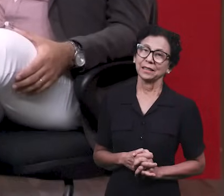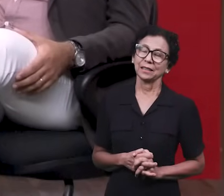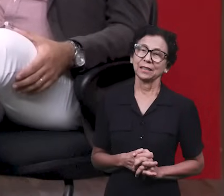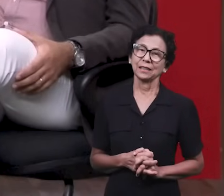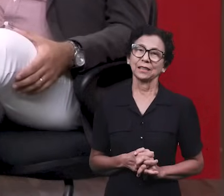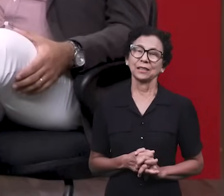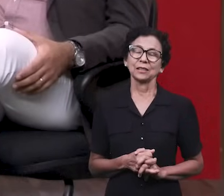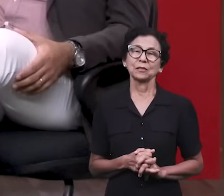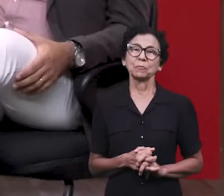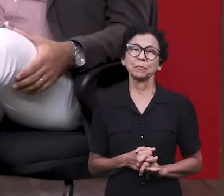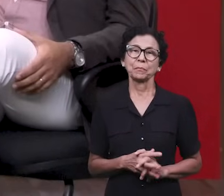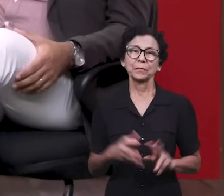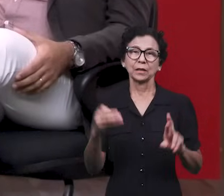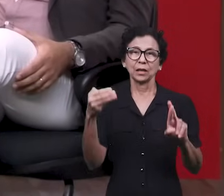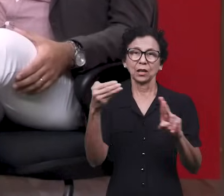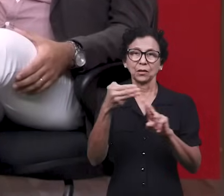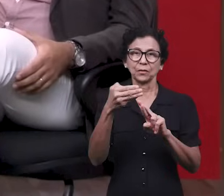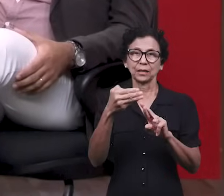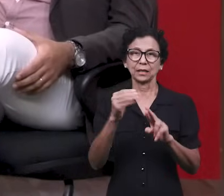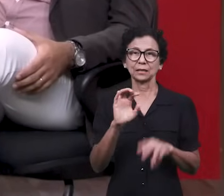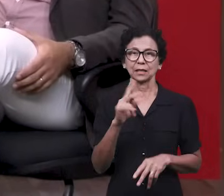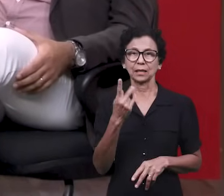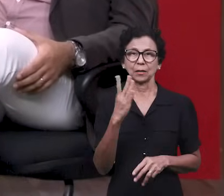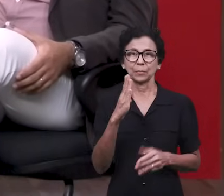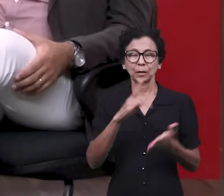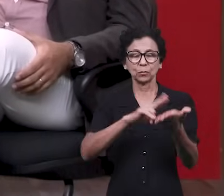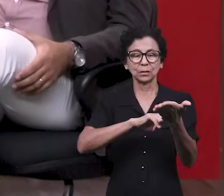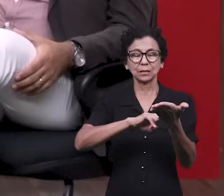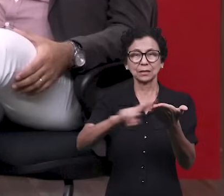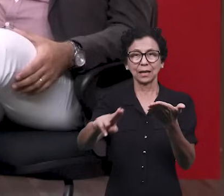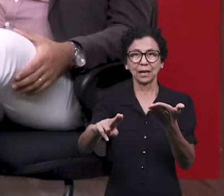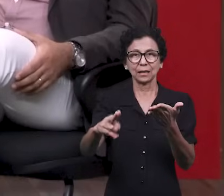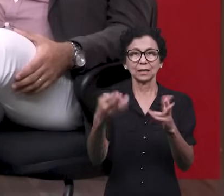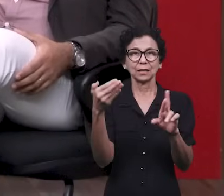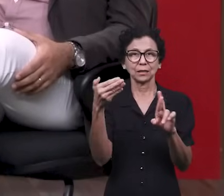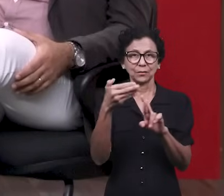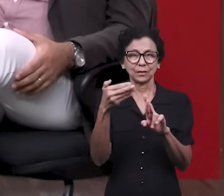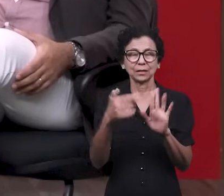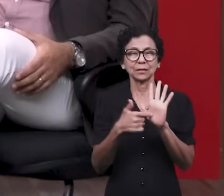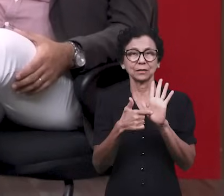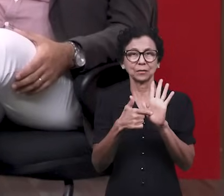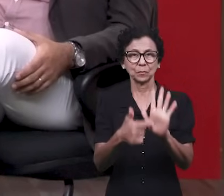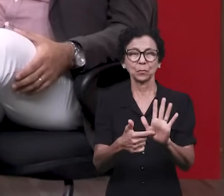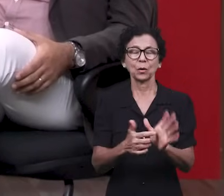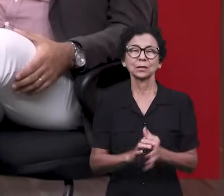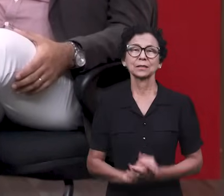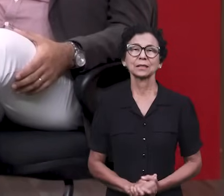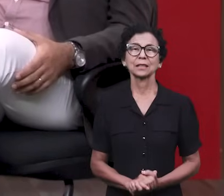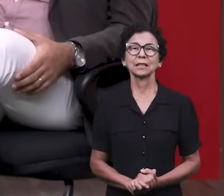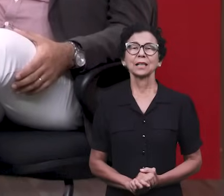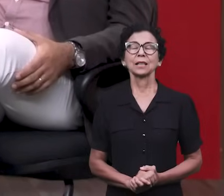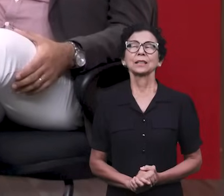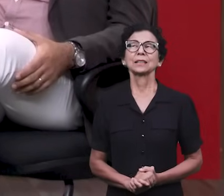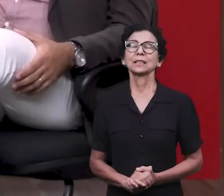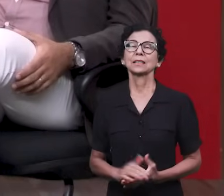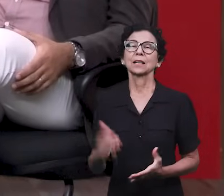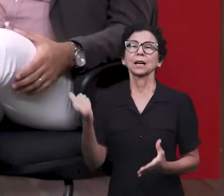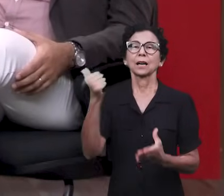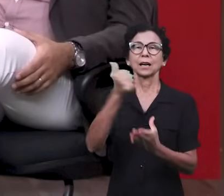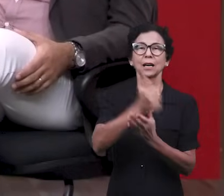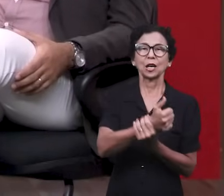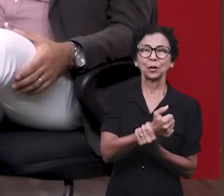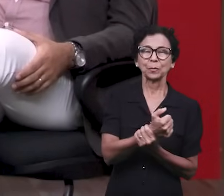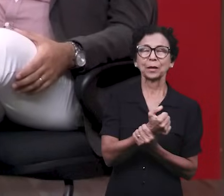a carta aos Hebreus depois vem nos citar e trazer Abraão como o pai da fé, não